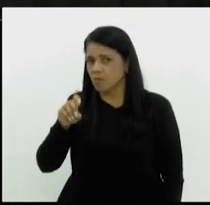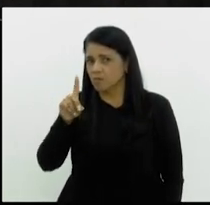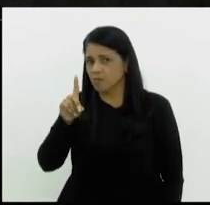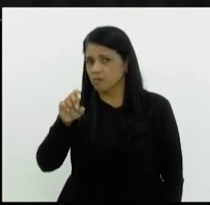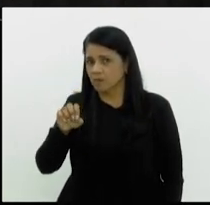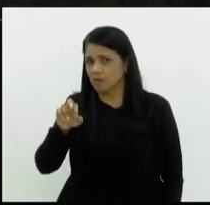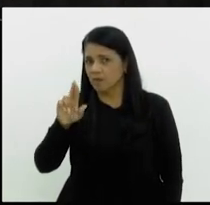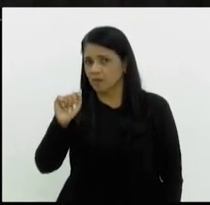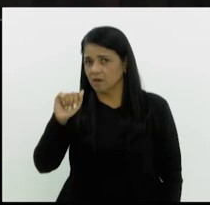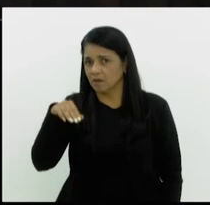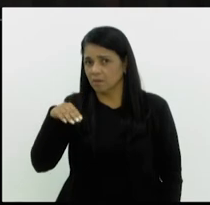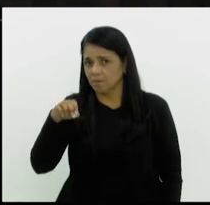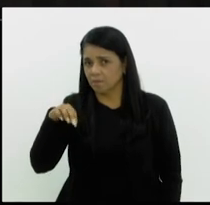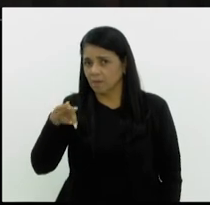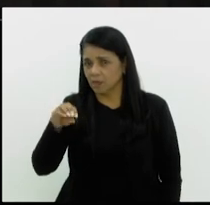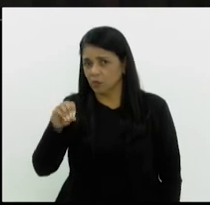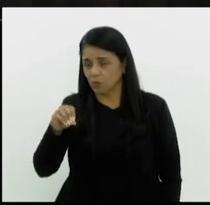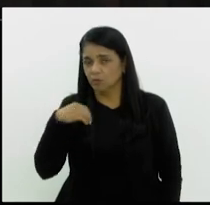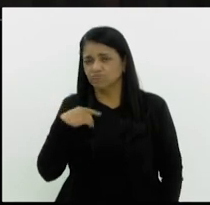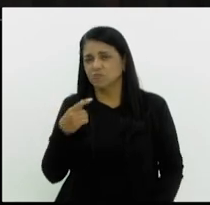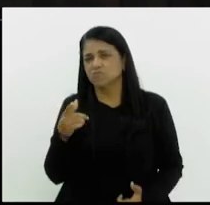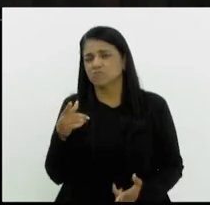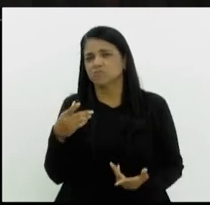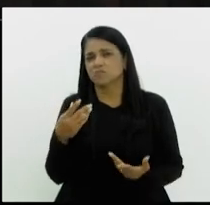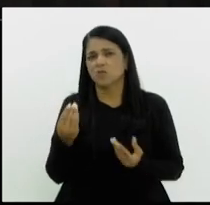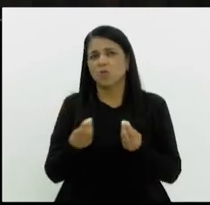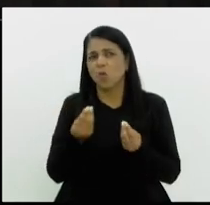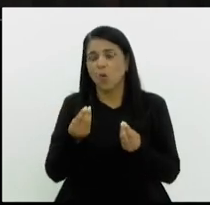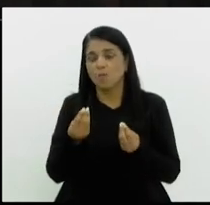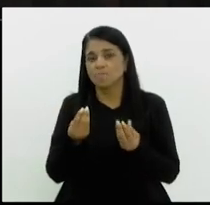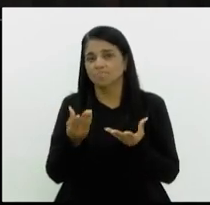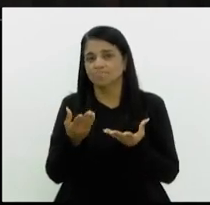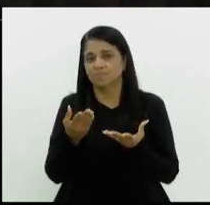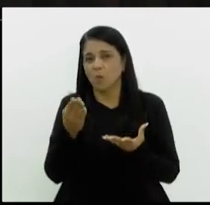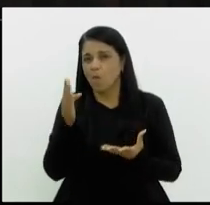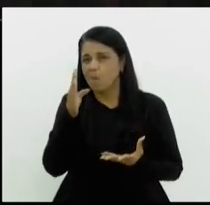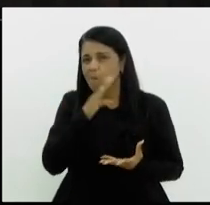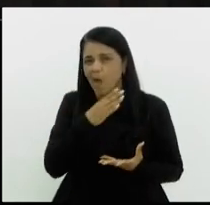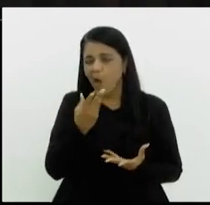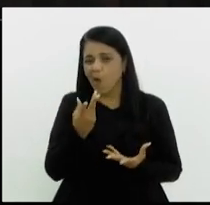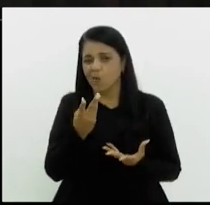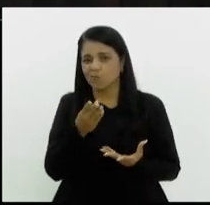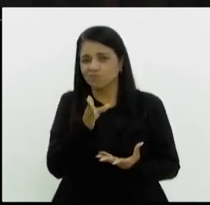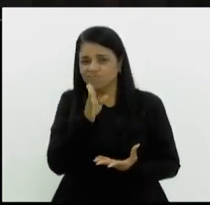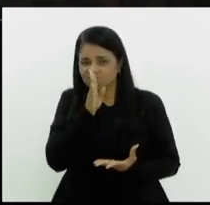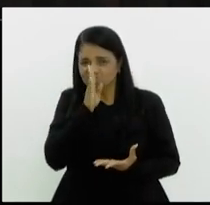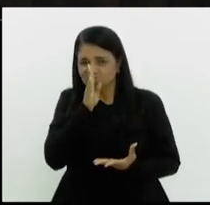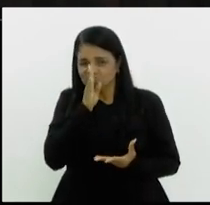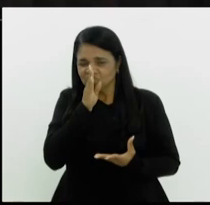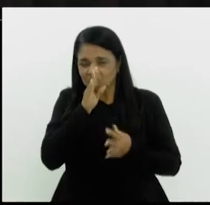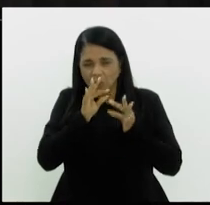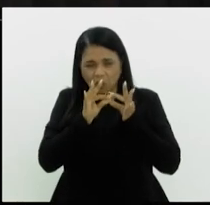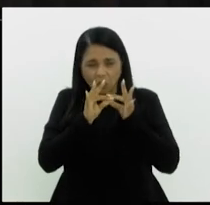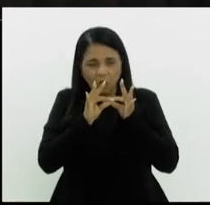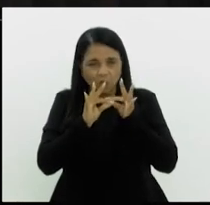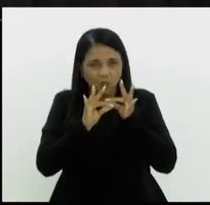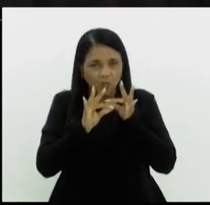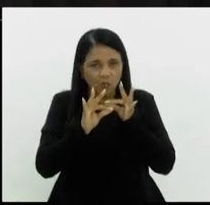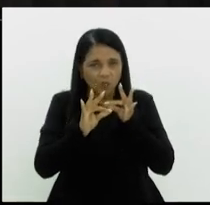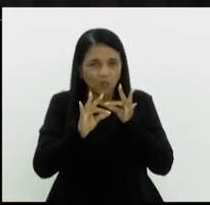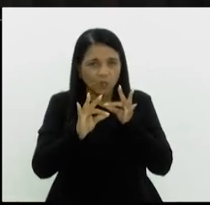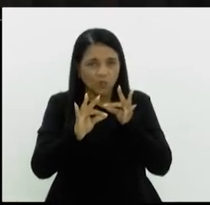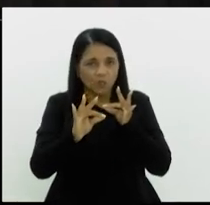como deve estar fazendo mal, corroendo por dentro essas pessoas no seu silêncio. Deve estar fazendo